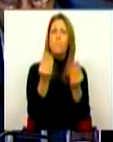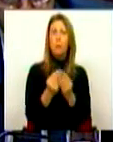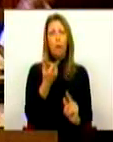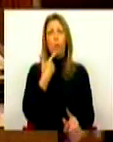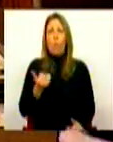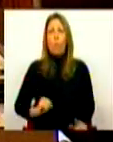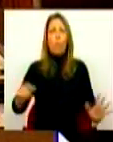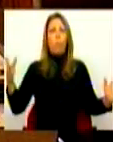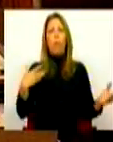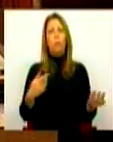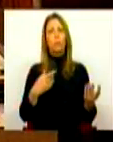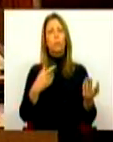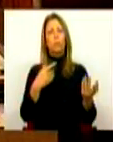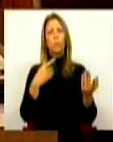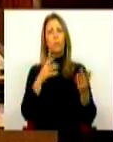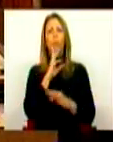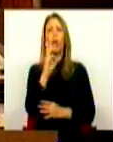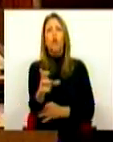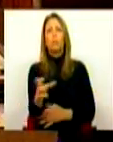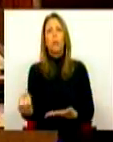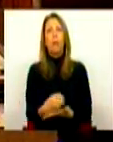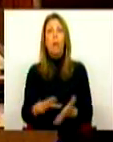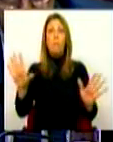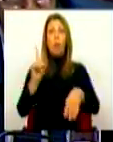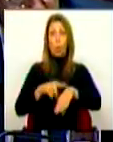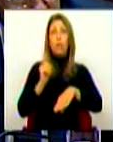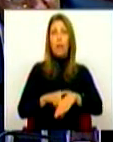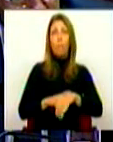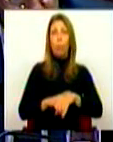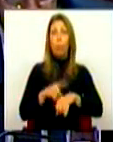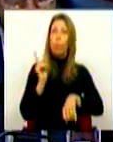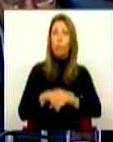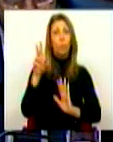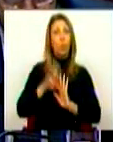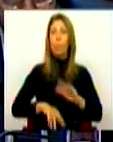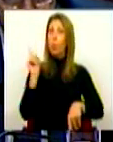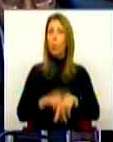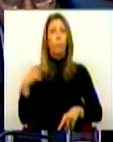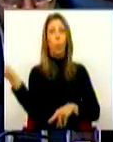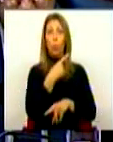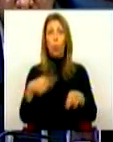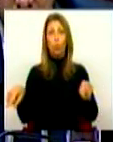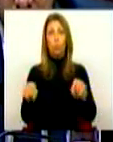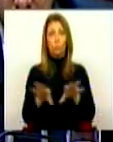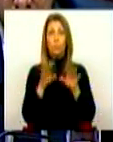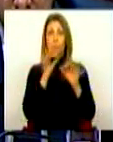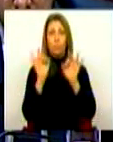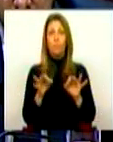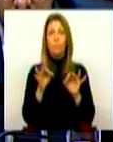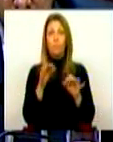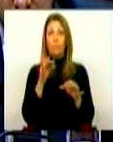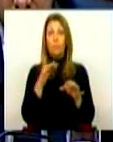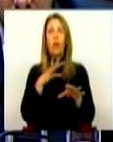posso deixar o Sr. Deputado André Ventura. Mas o tempo é... o regulamento do tempo é para todos. Faz favor,